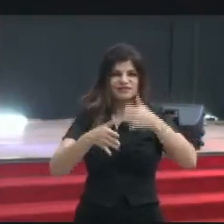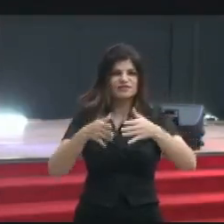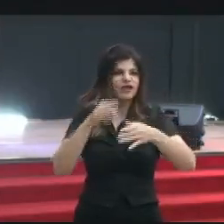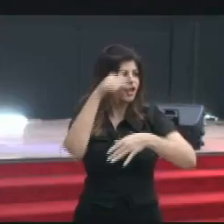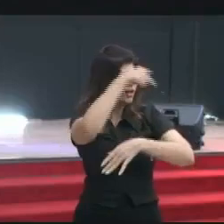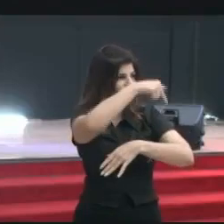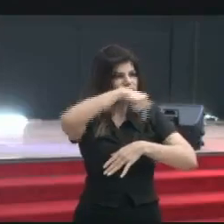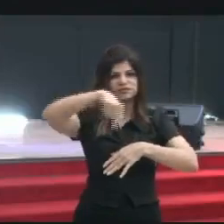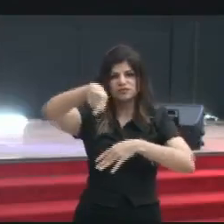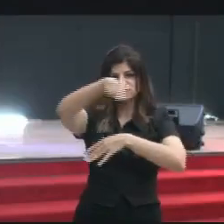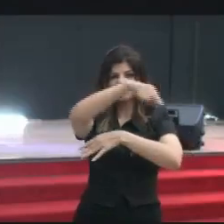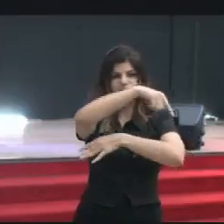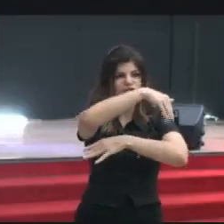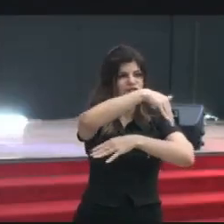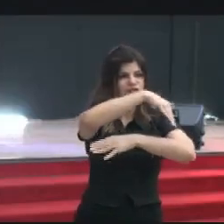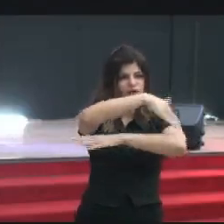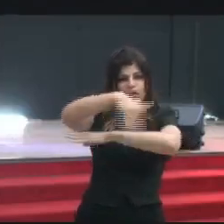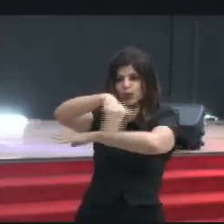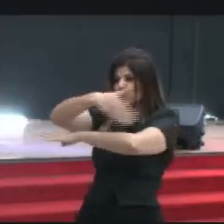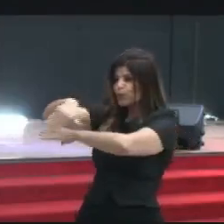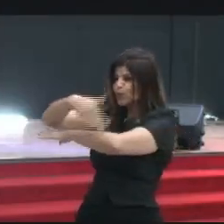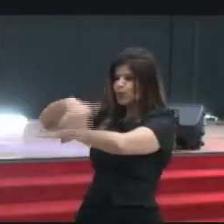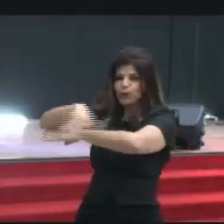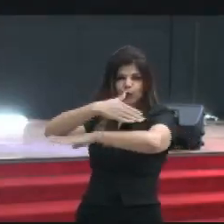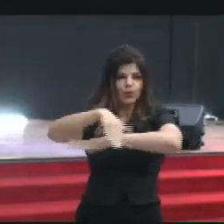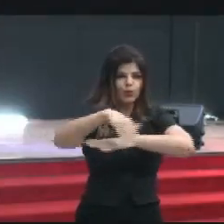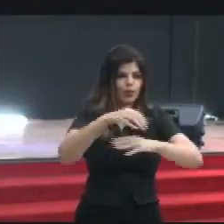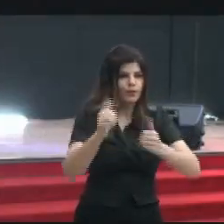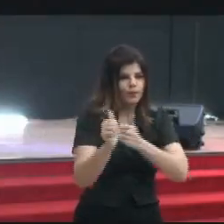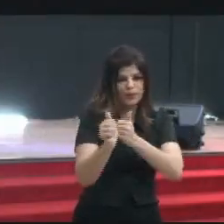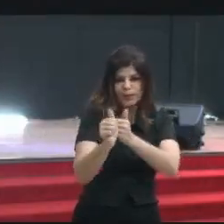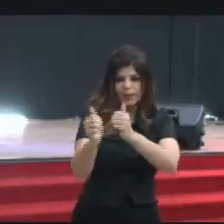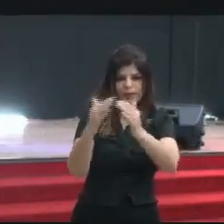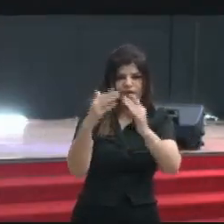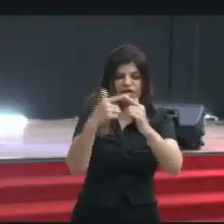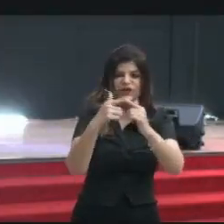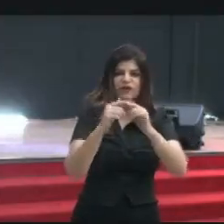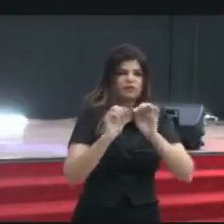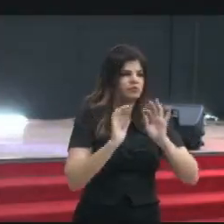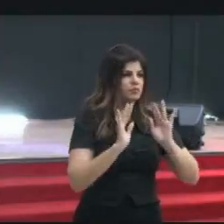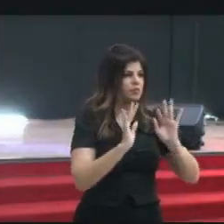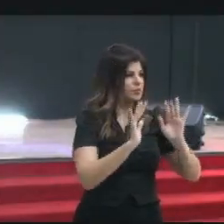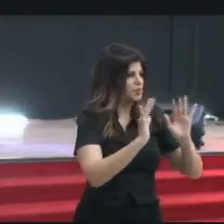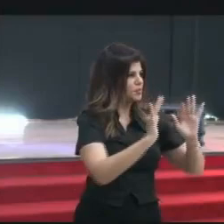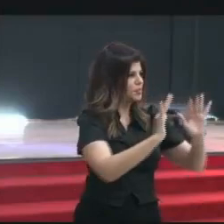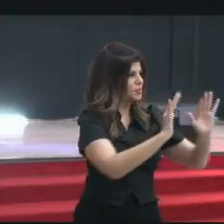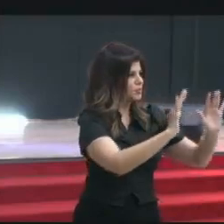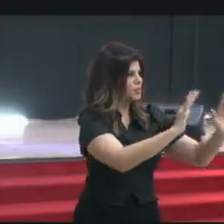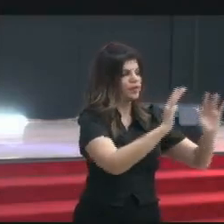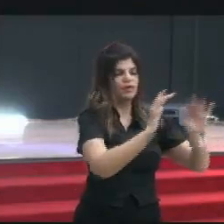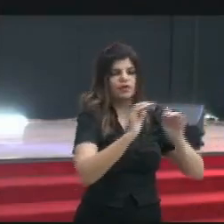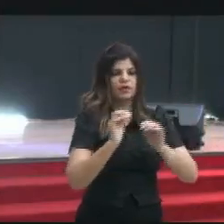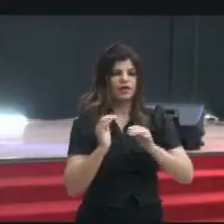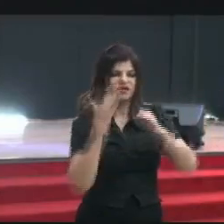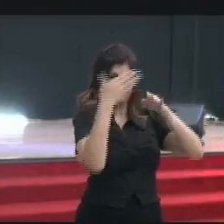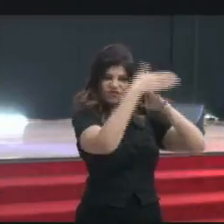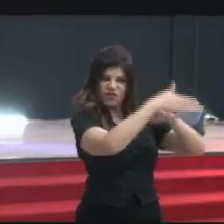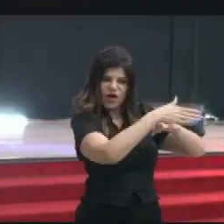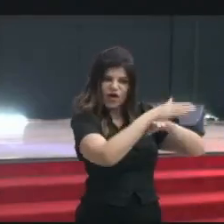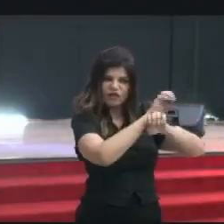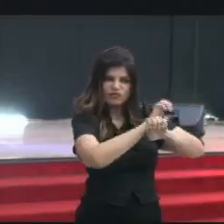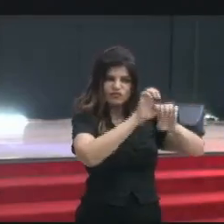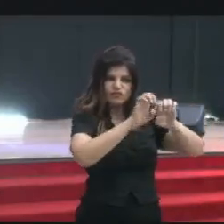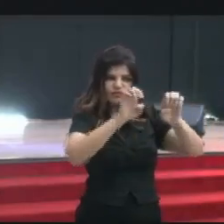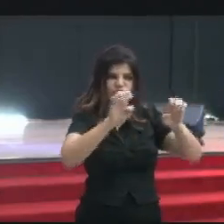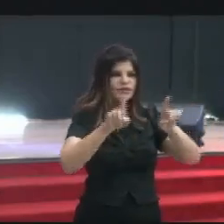ruas, os quarteirões, é a igreja saindo de dentro das quatro paredes. E